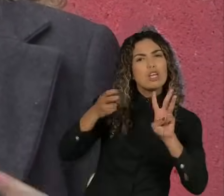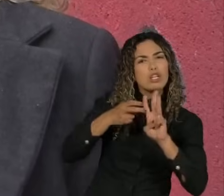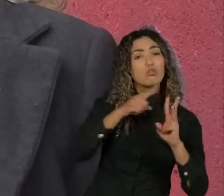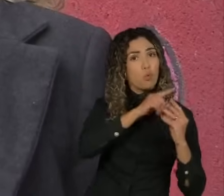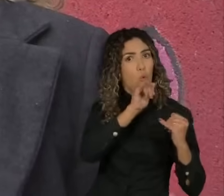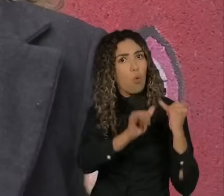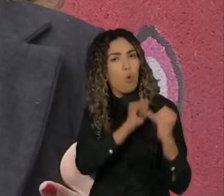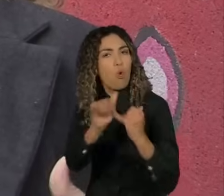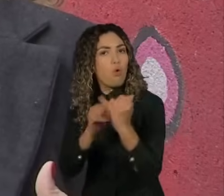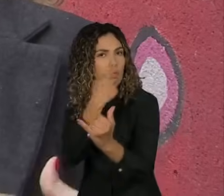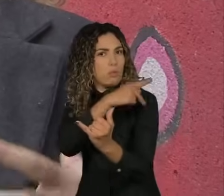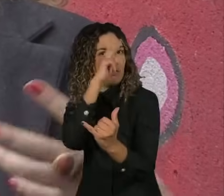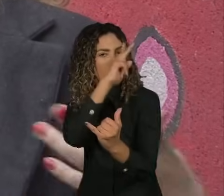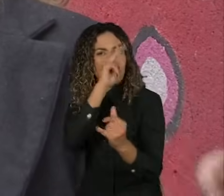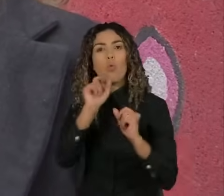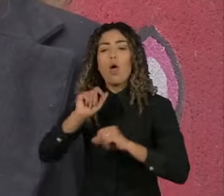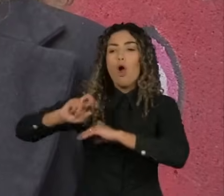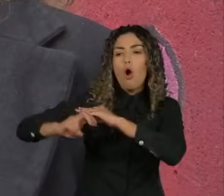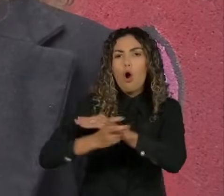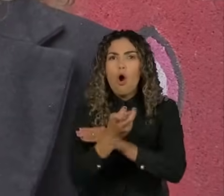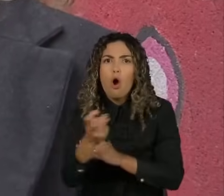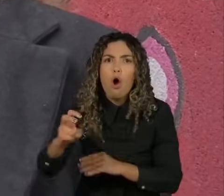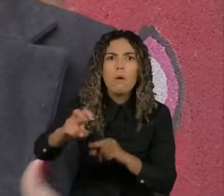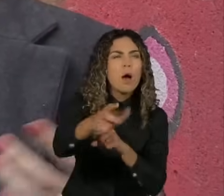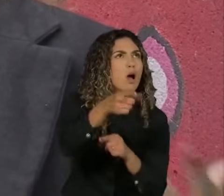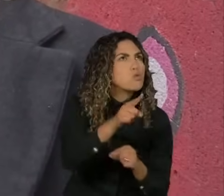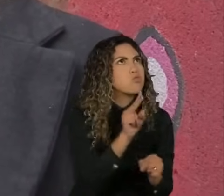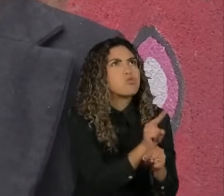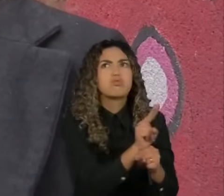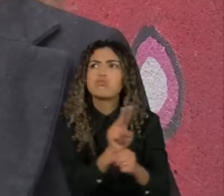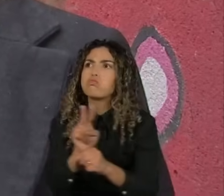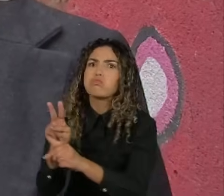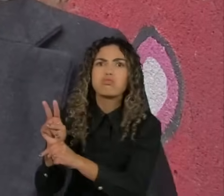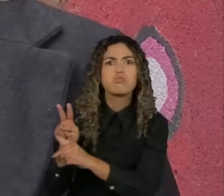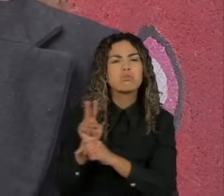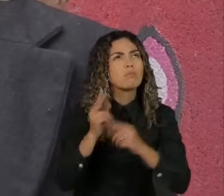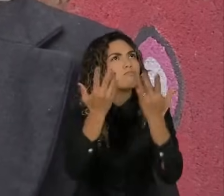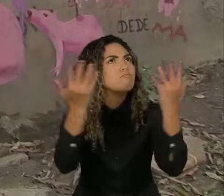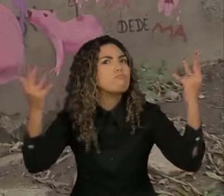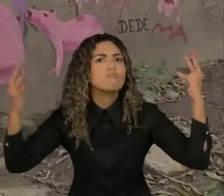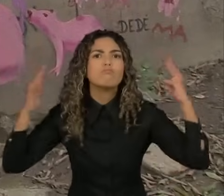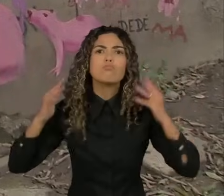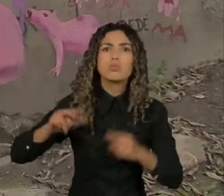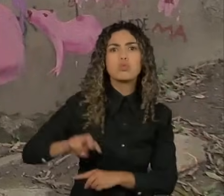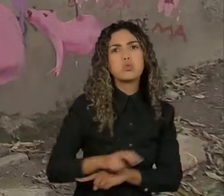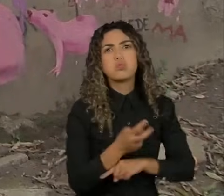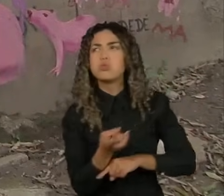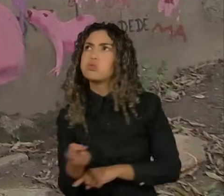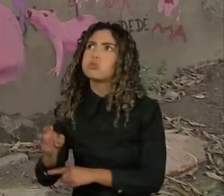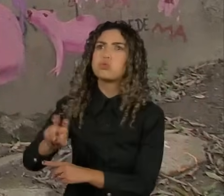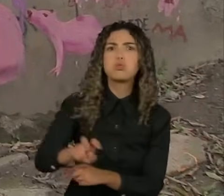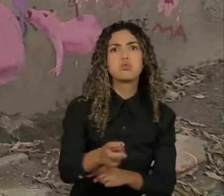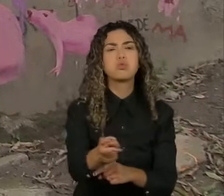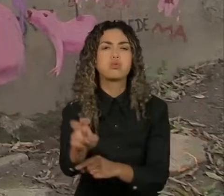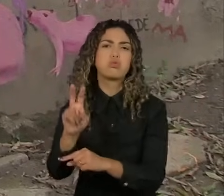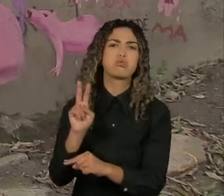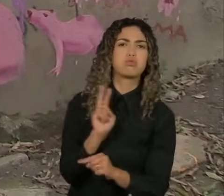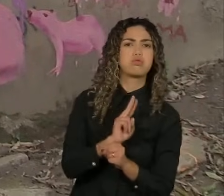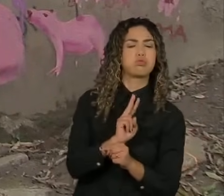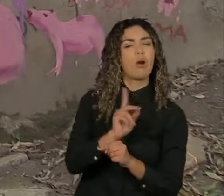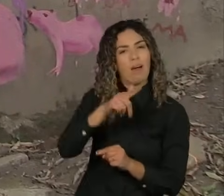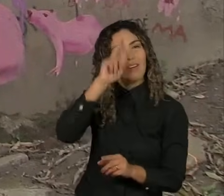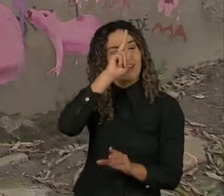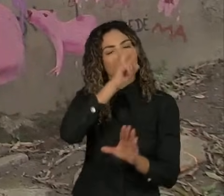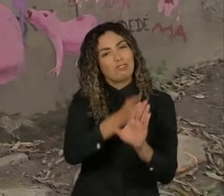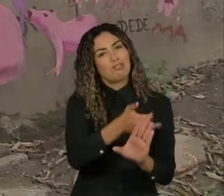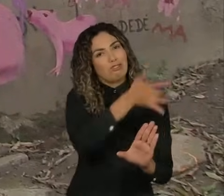cobra ela é a guardiã, ela tem essa representatividade da força, tem toda uma história mitológica, né? Para Vivian Blaso,